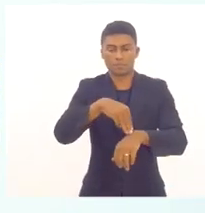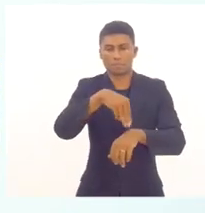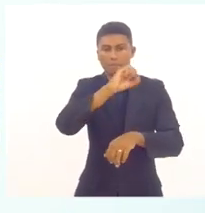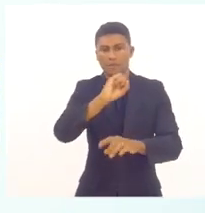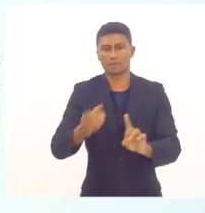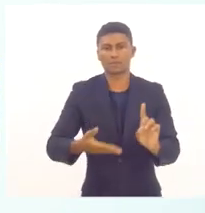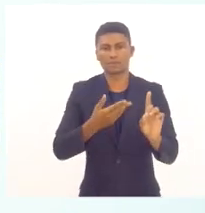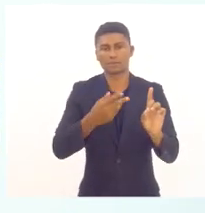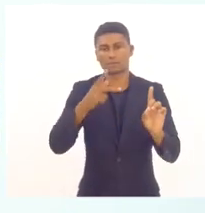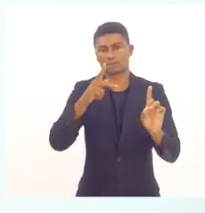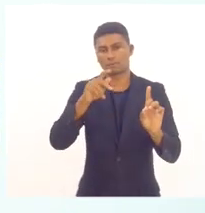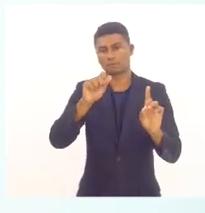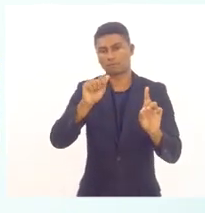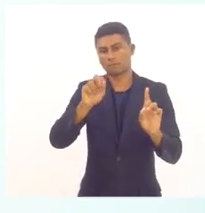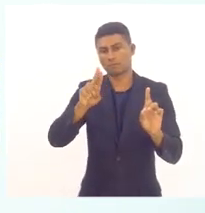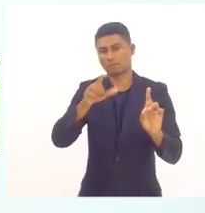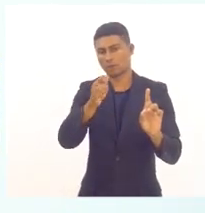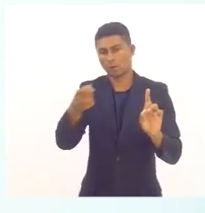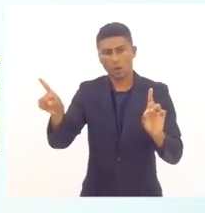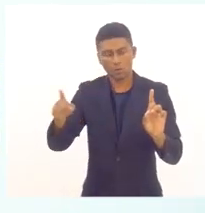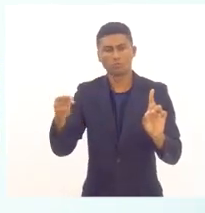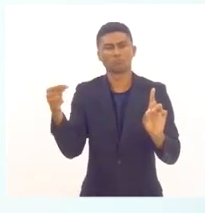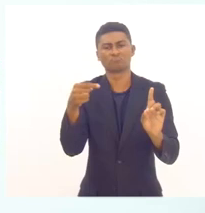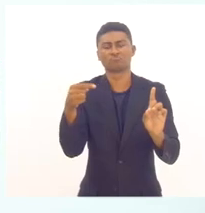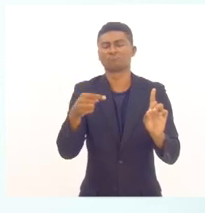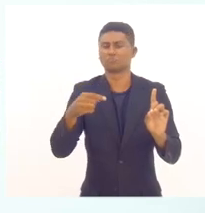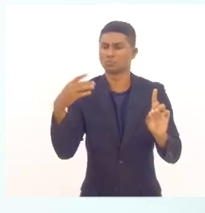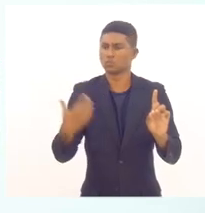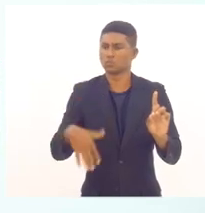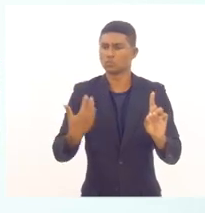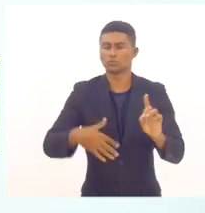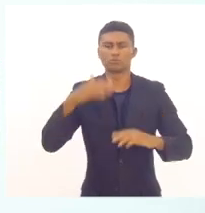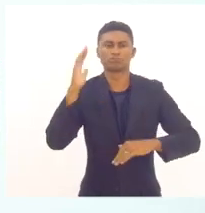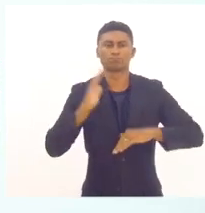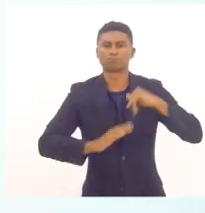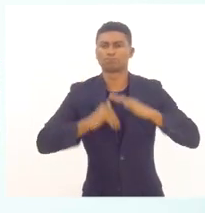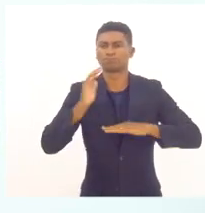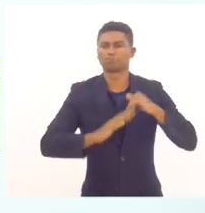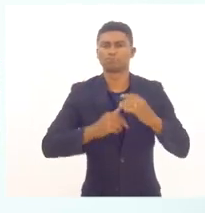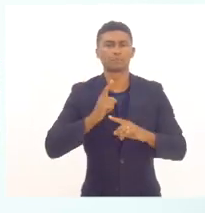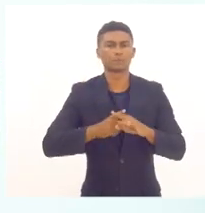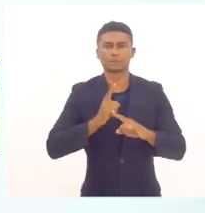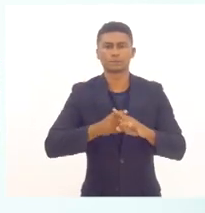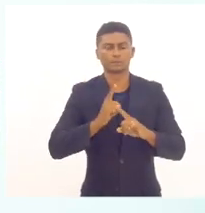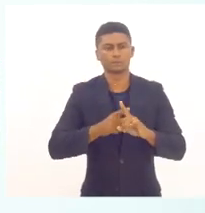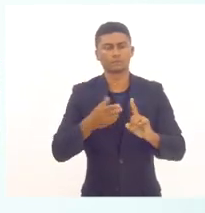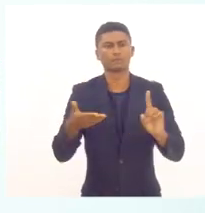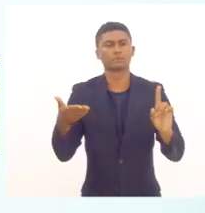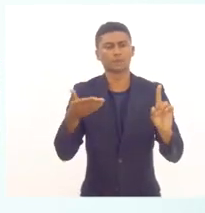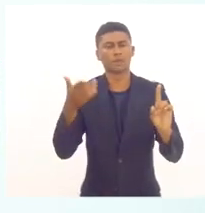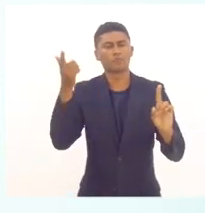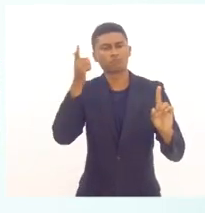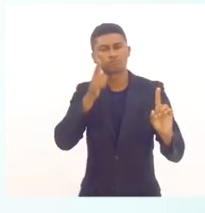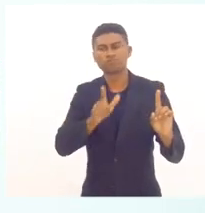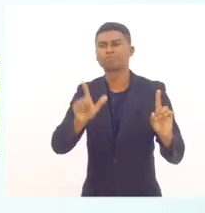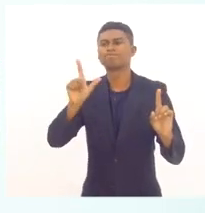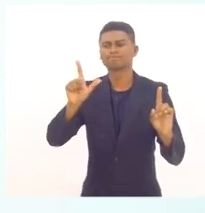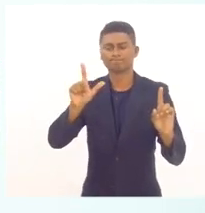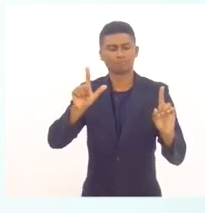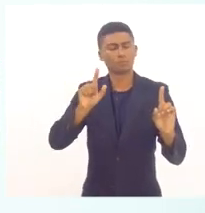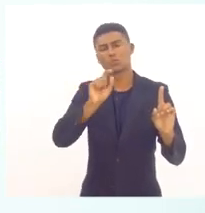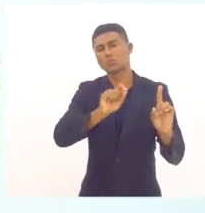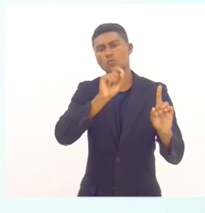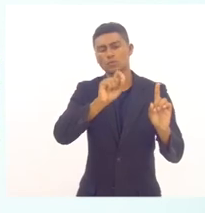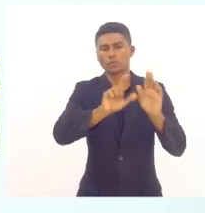melhores quadros, pela capacidade de memorizar e de reviver e de vivenciar as